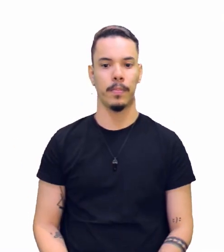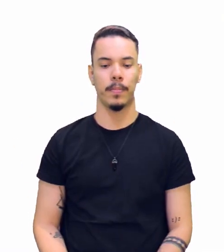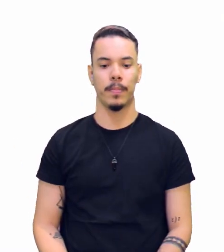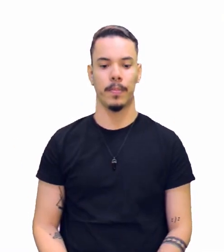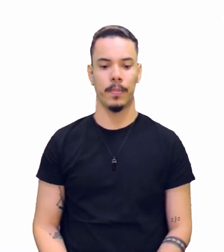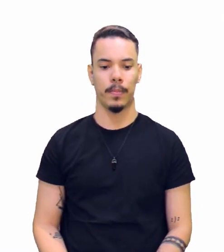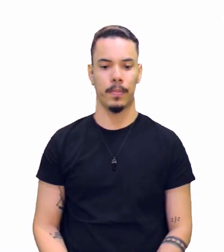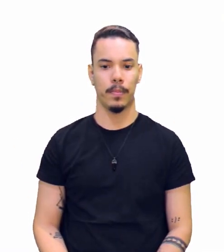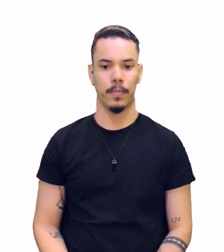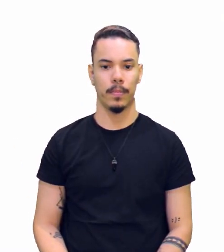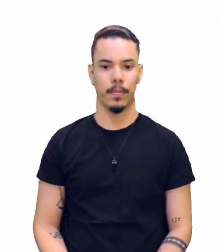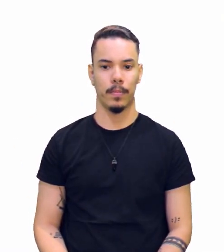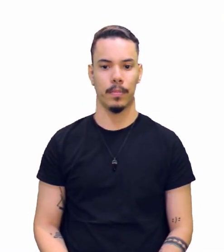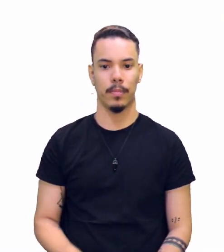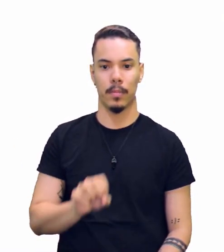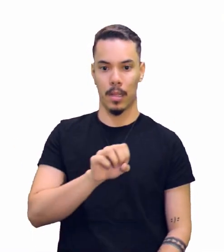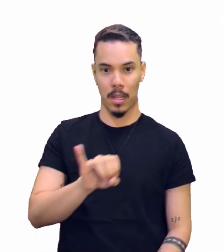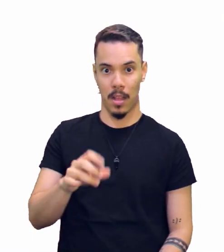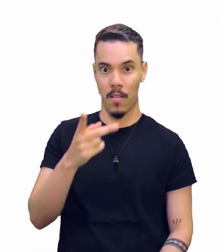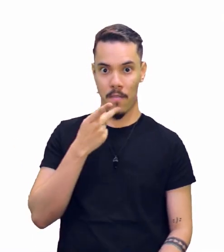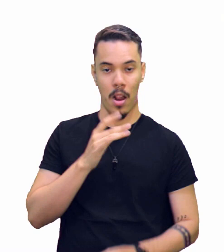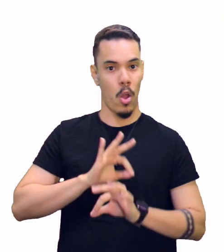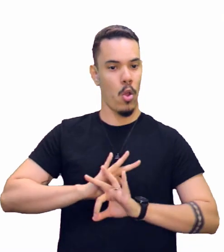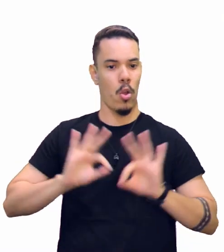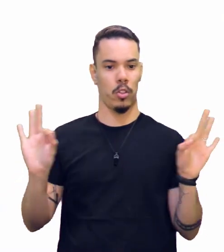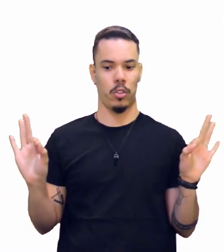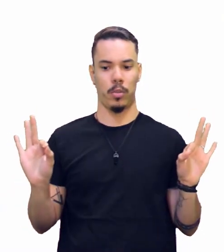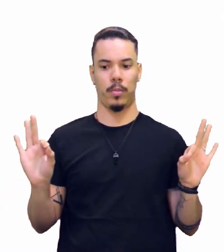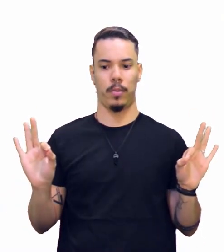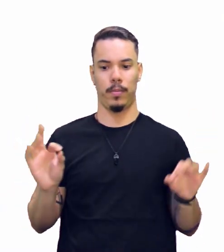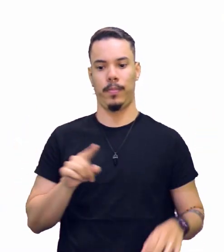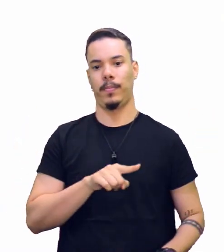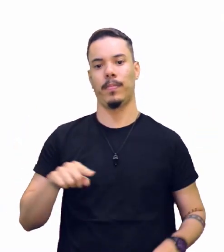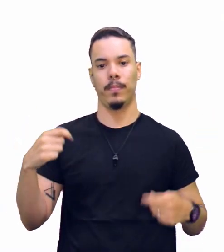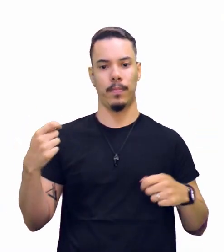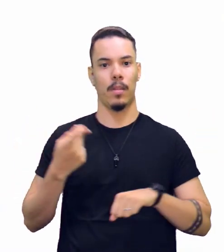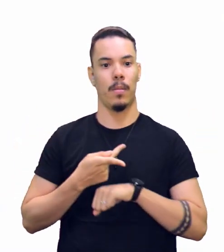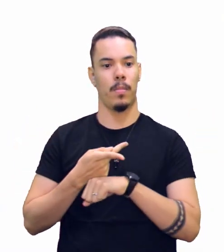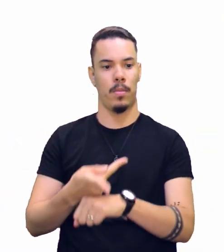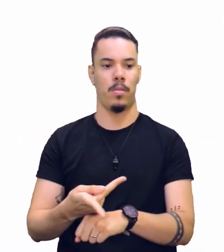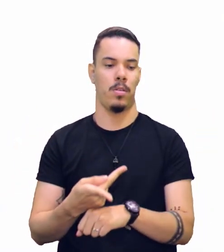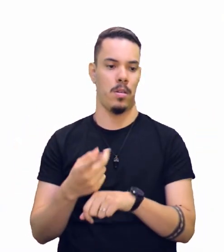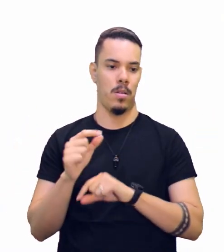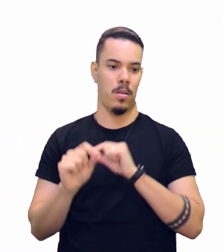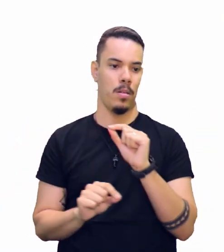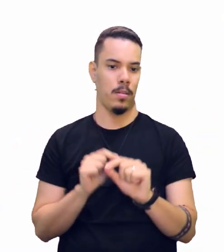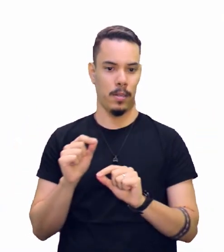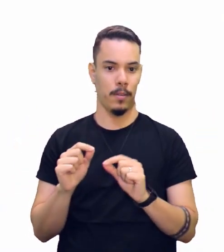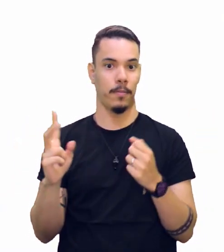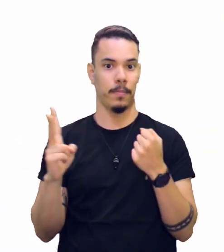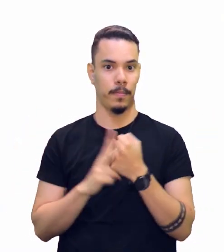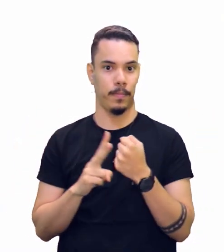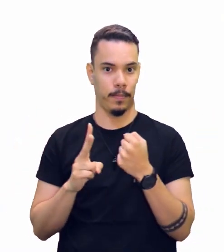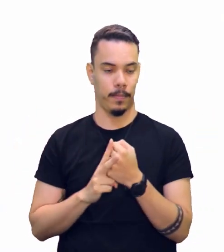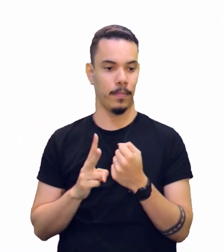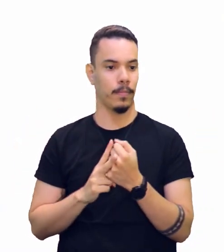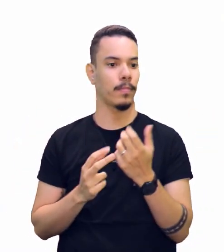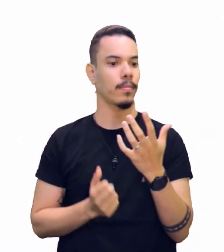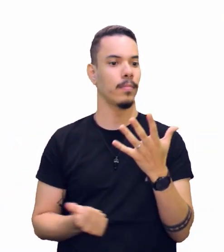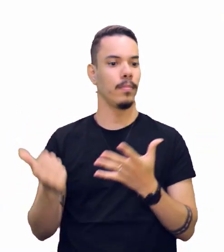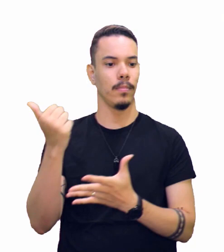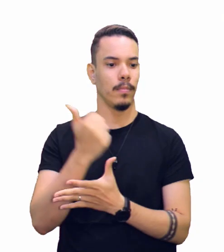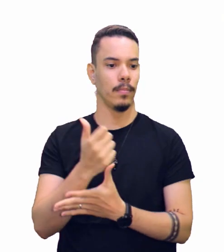então se ele fala aqui que é ótimo então você tem que procurar obviamente um verbo de preferência